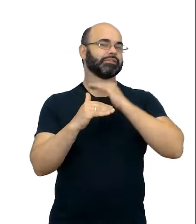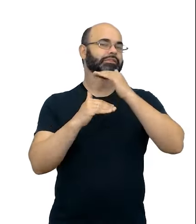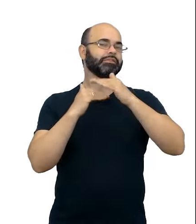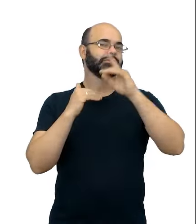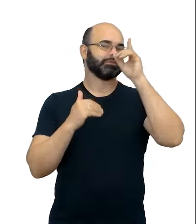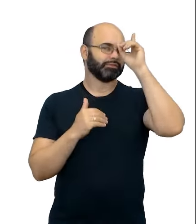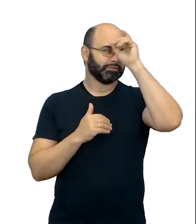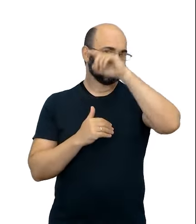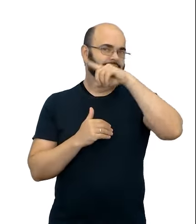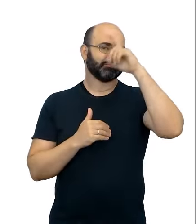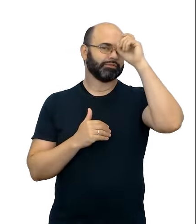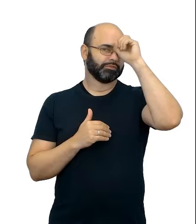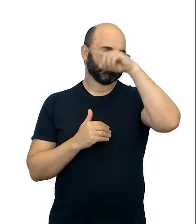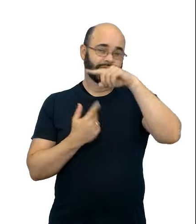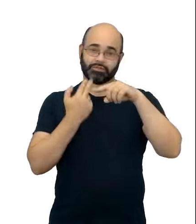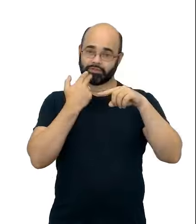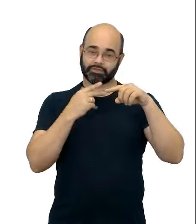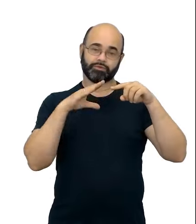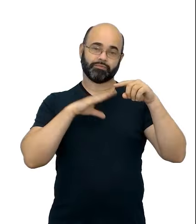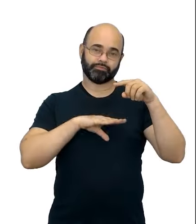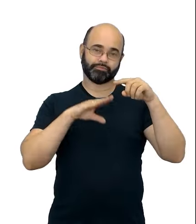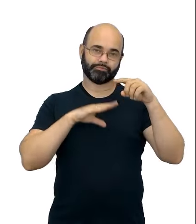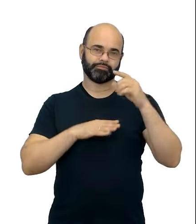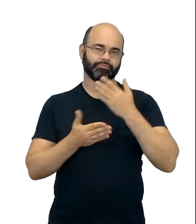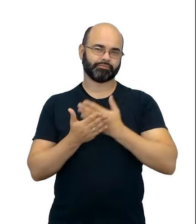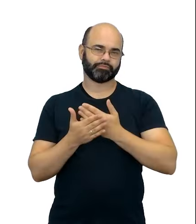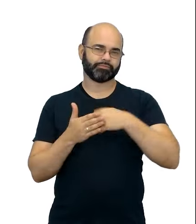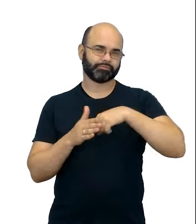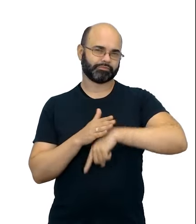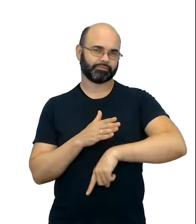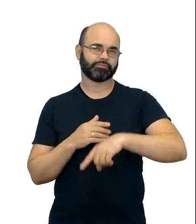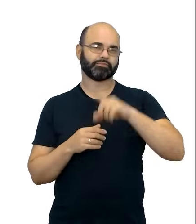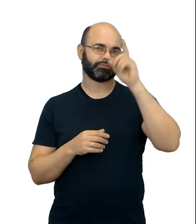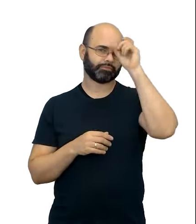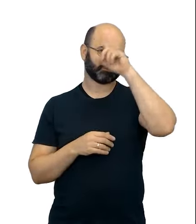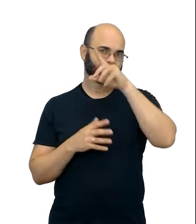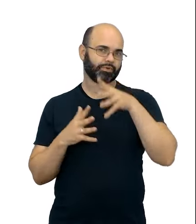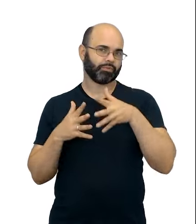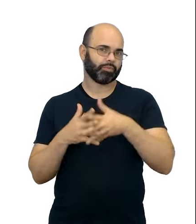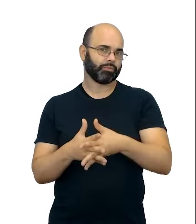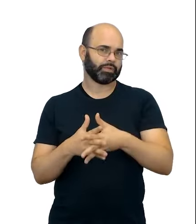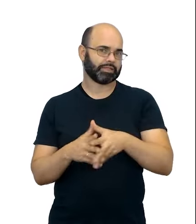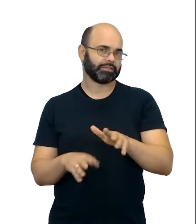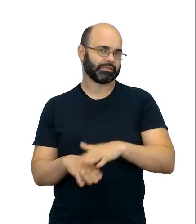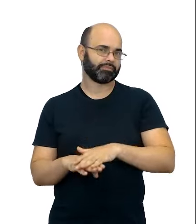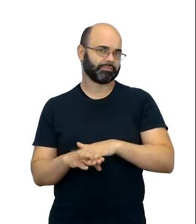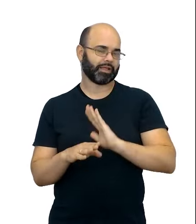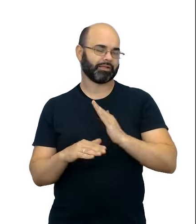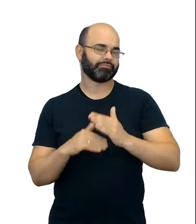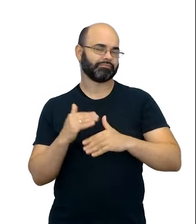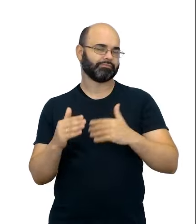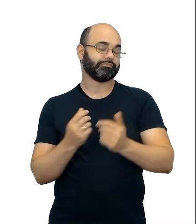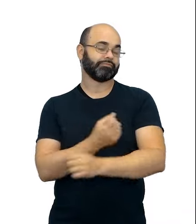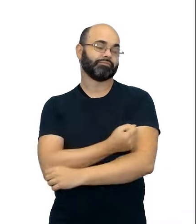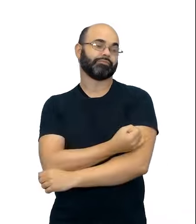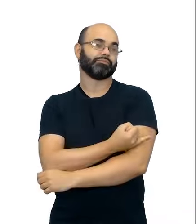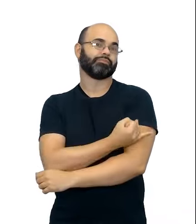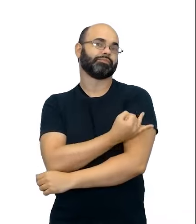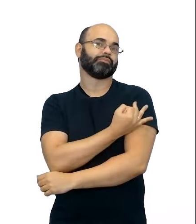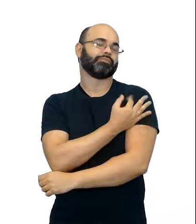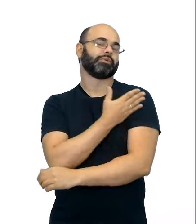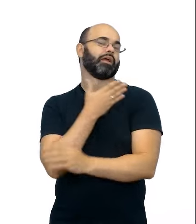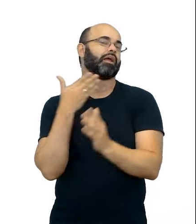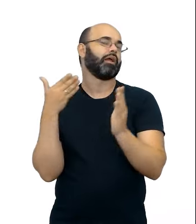no trato com a língua. Então, serão elementos mais sofisticados e isso vai progressivamente até